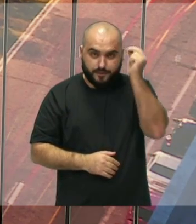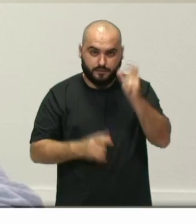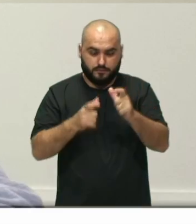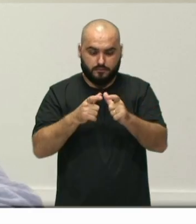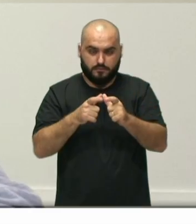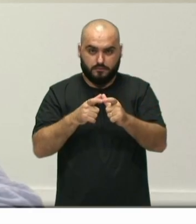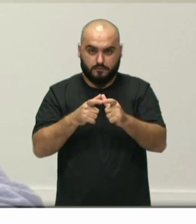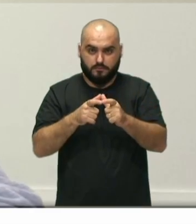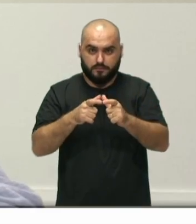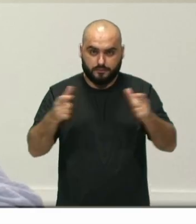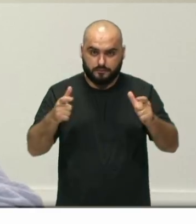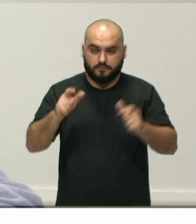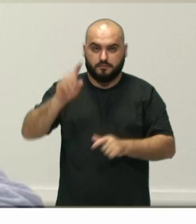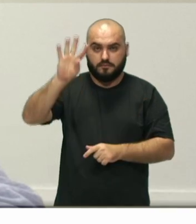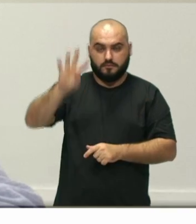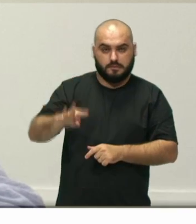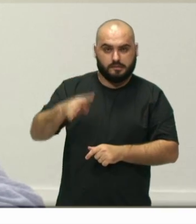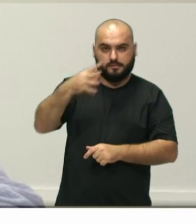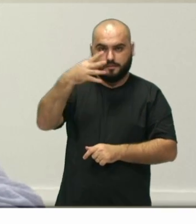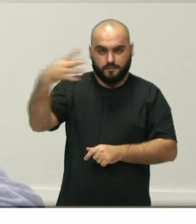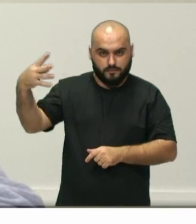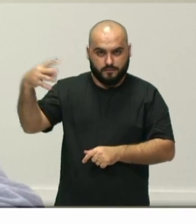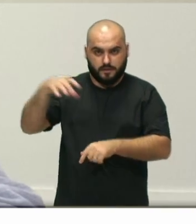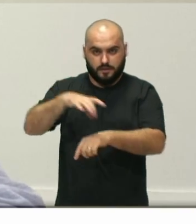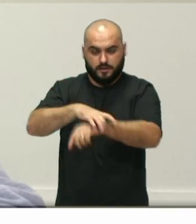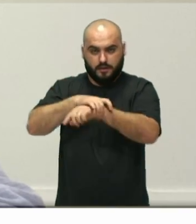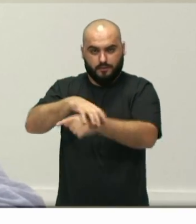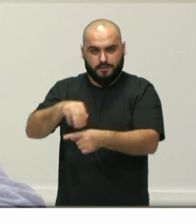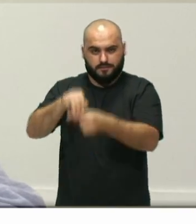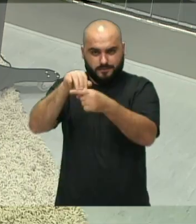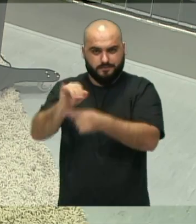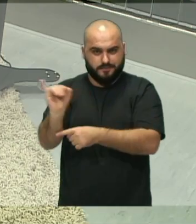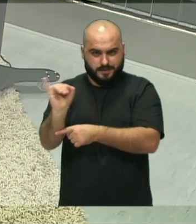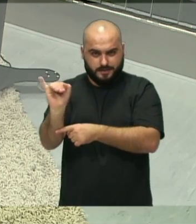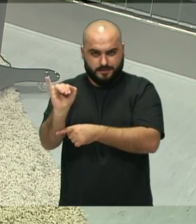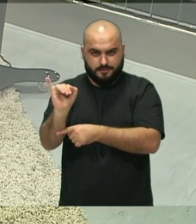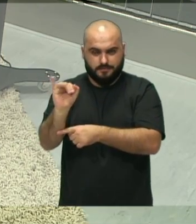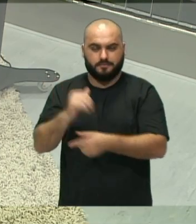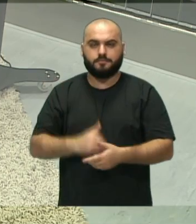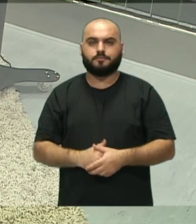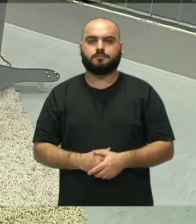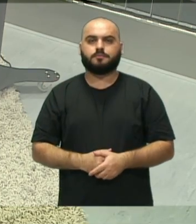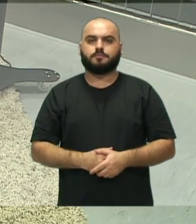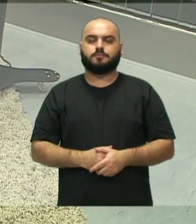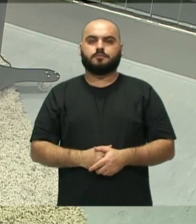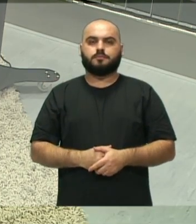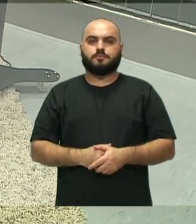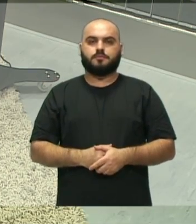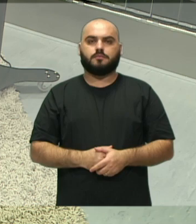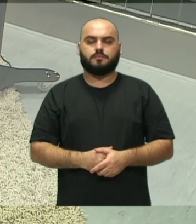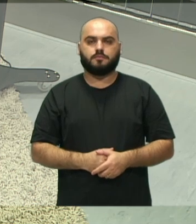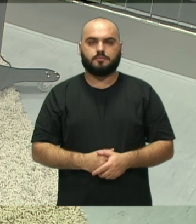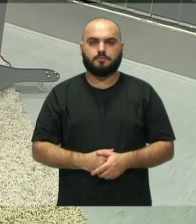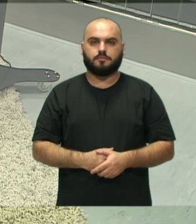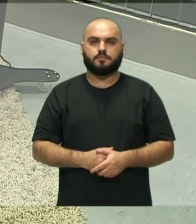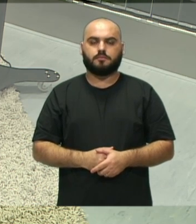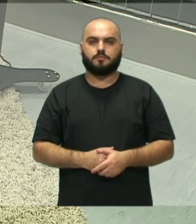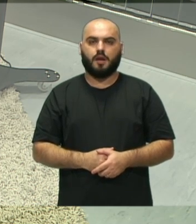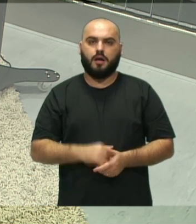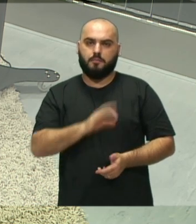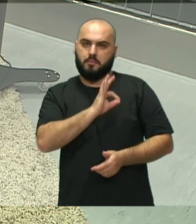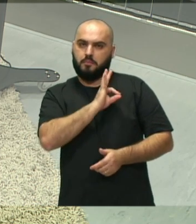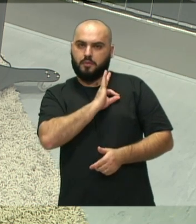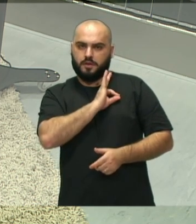amplie o quadro funcional da Guarda Municipal. Qual a razão desse pedido e seria